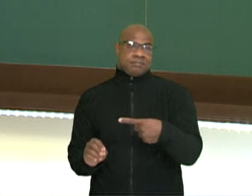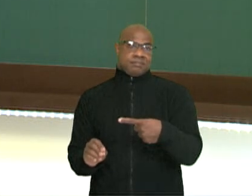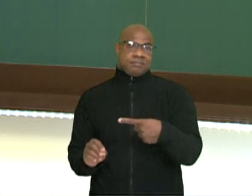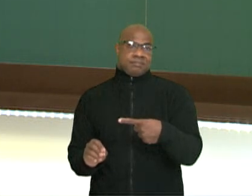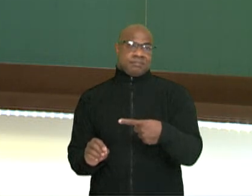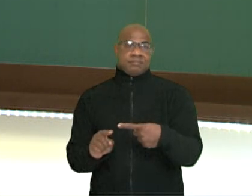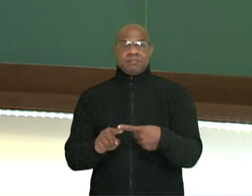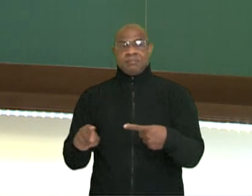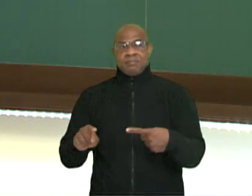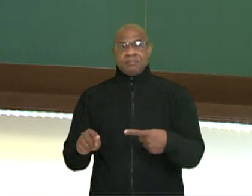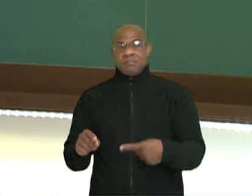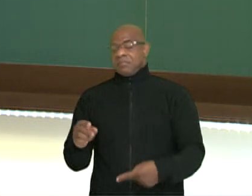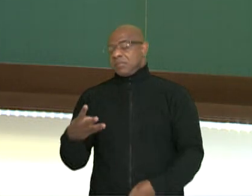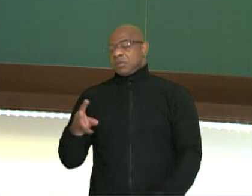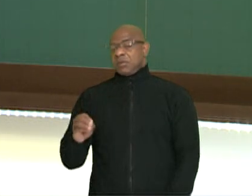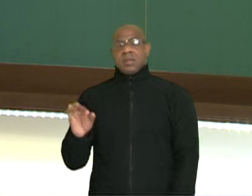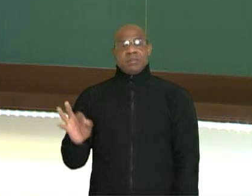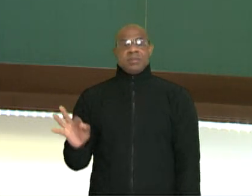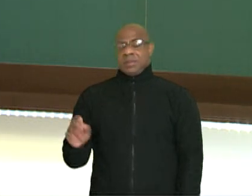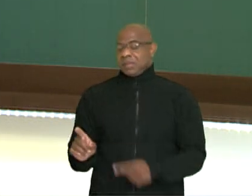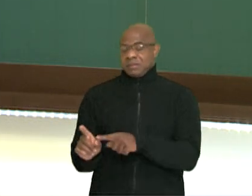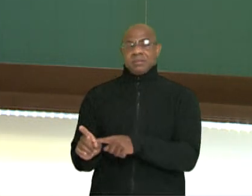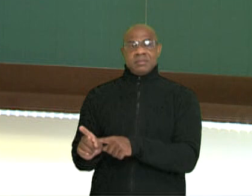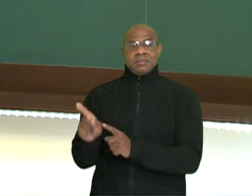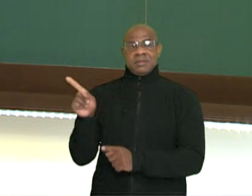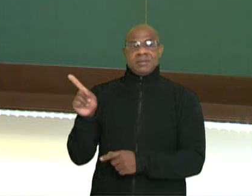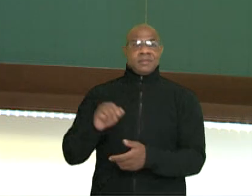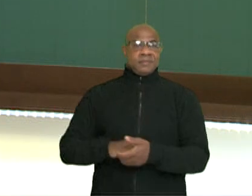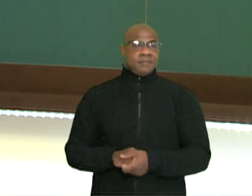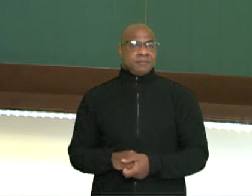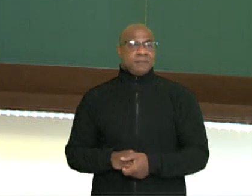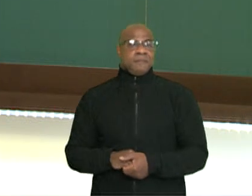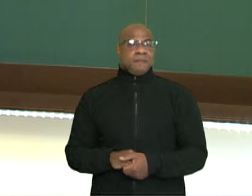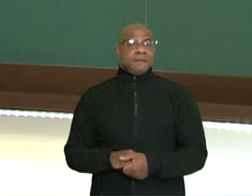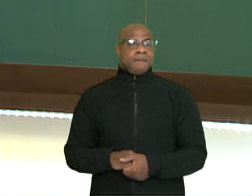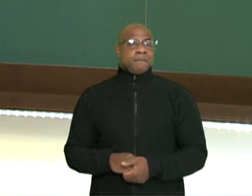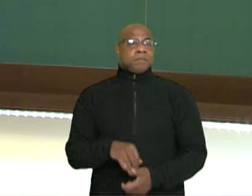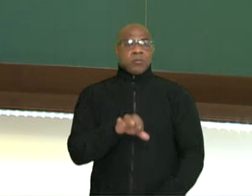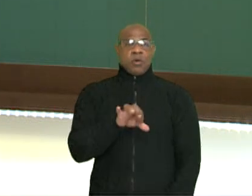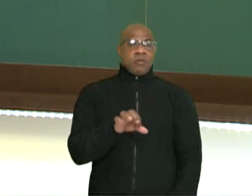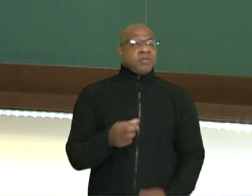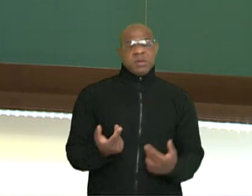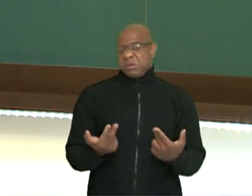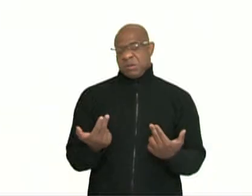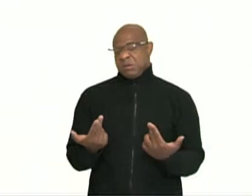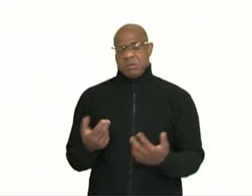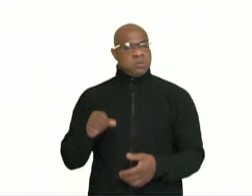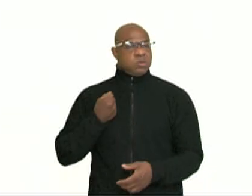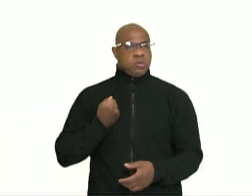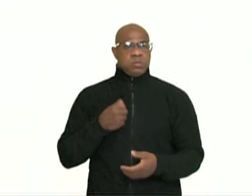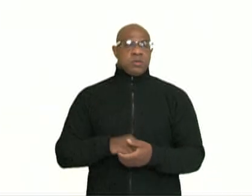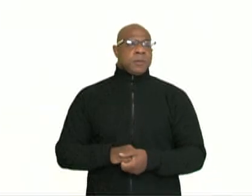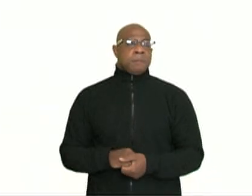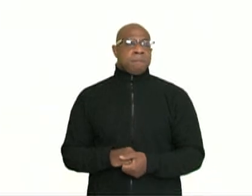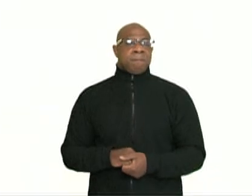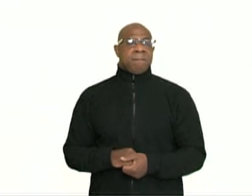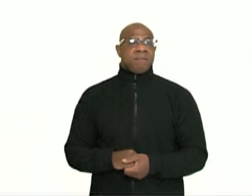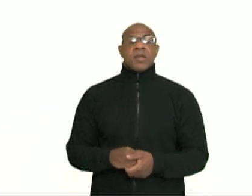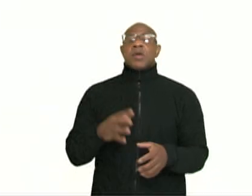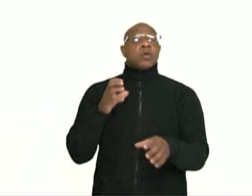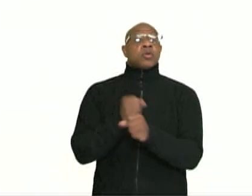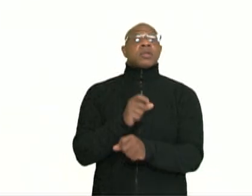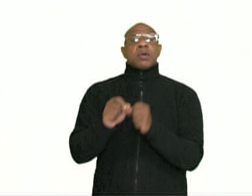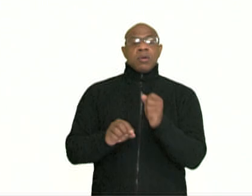40%. 40%, está aqui a frequência. E o 9 é a mesma repetição lá, né? O mesmo número, então vem a mesma conta. E o